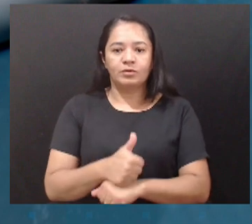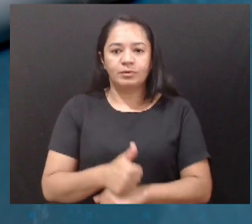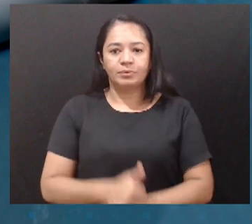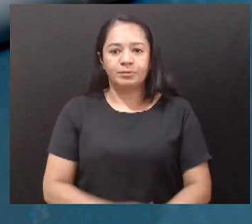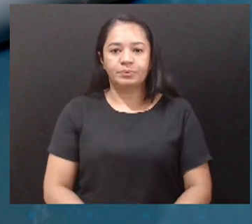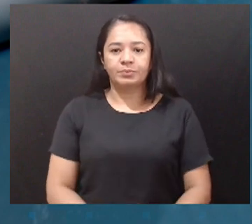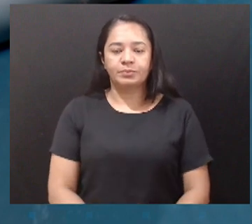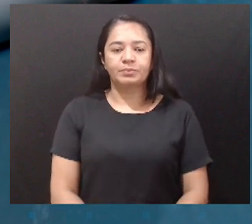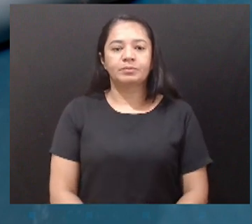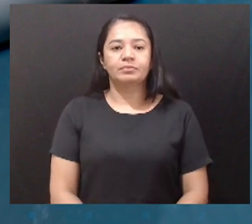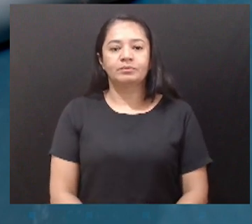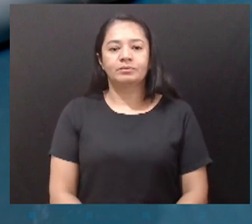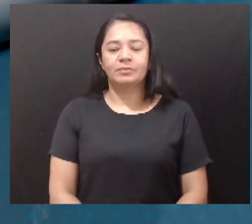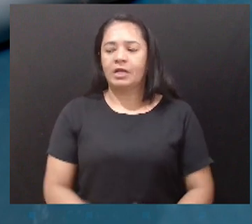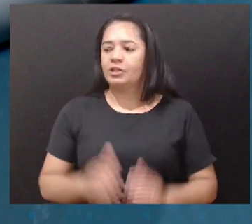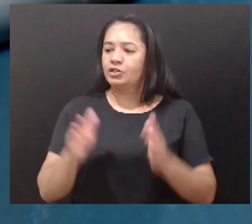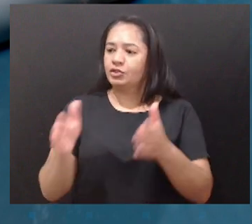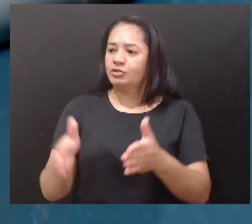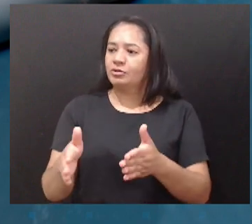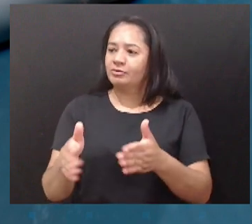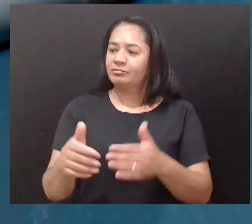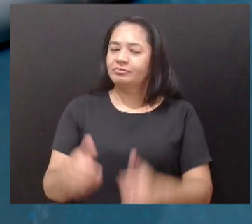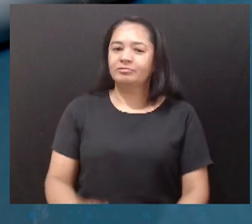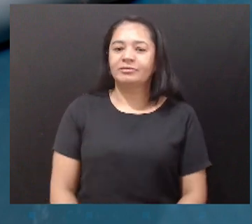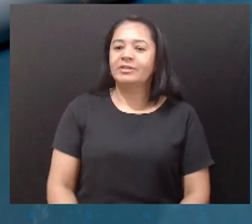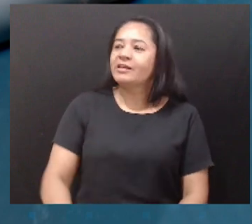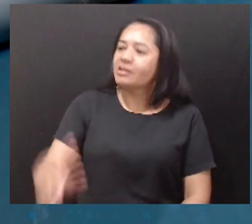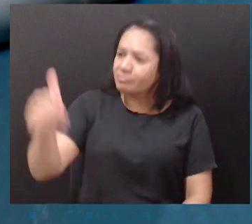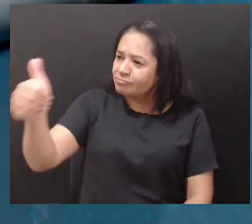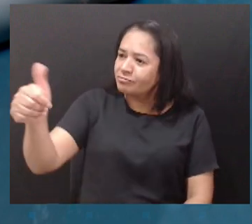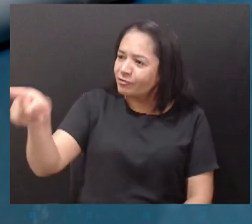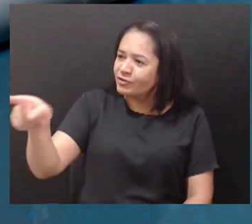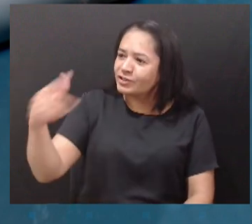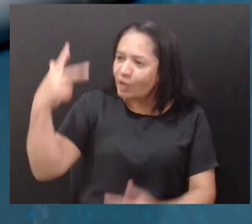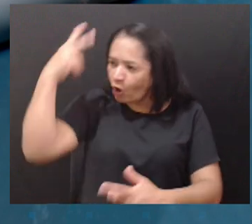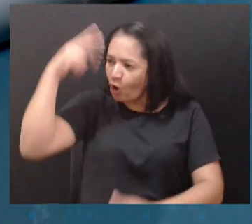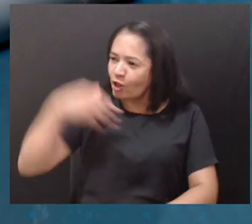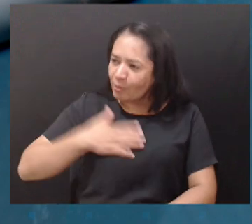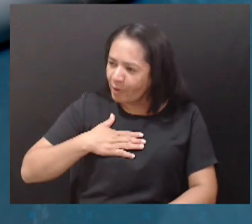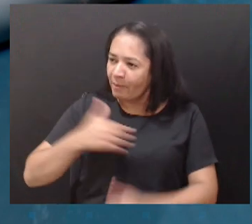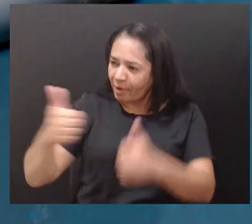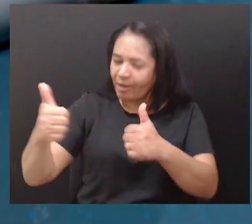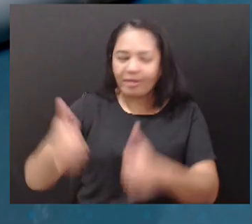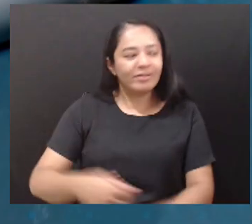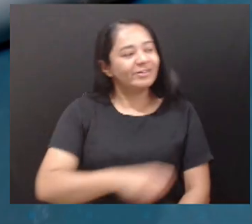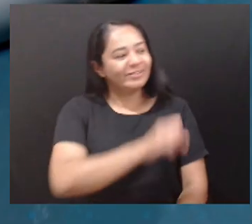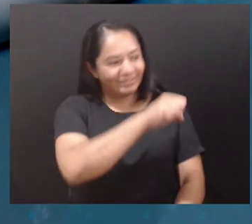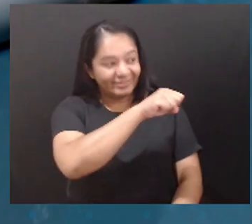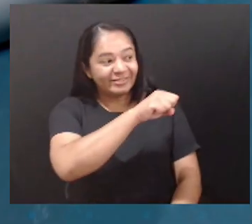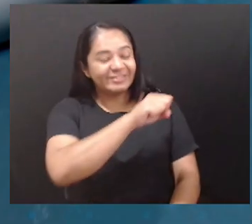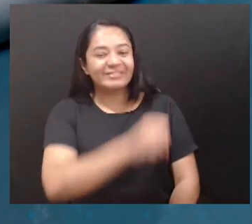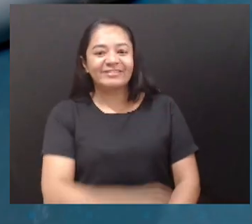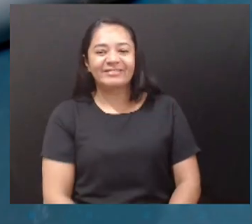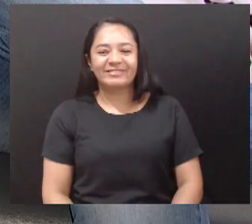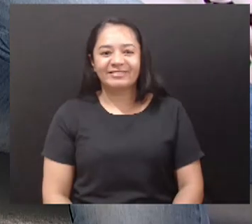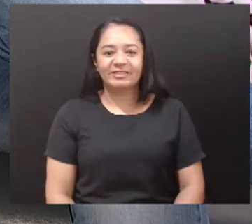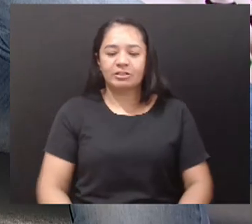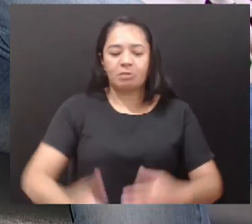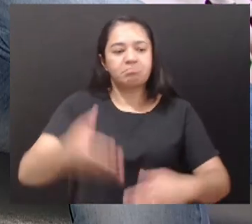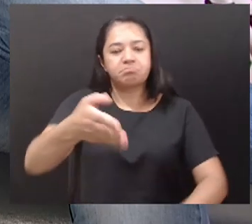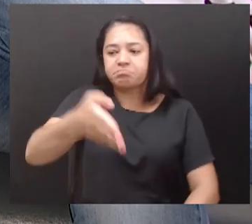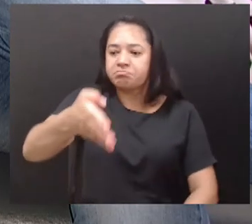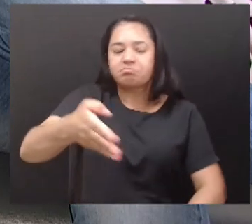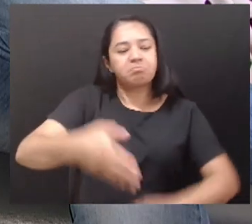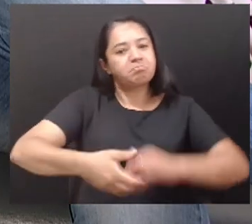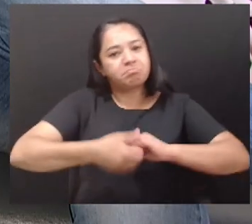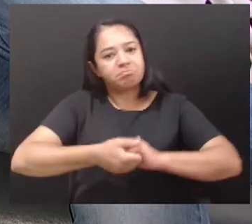ele chegou espontaneamente assim, e aí, vocês que vão cortar meu cabelo e tal? Eu falei, é isso mesmo. Já veio pegando nossa mão, uma puta simpatia. Você